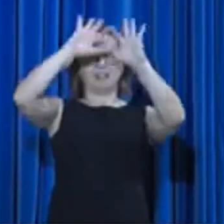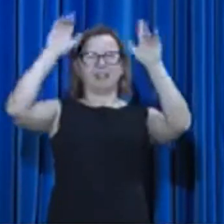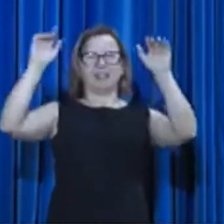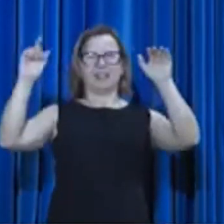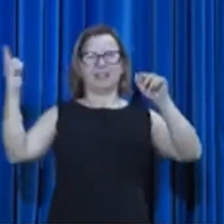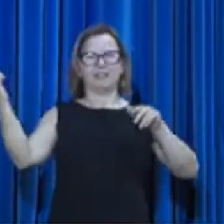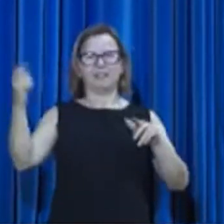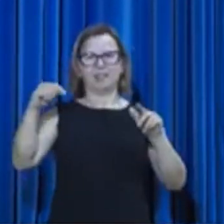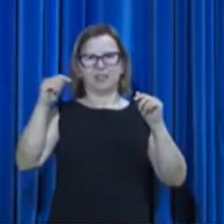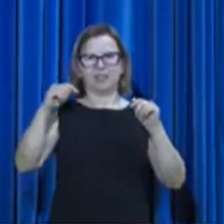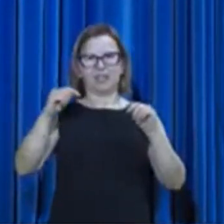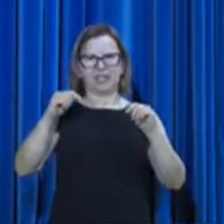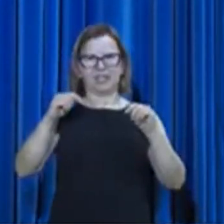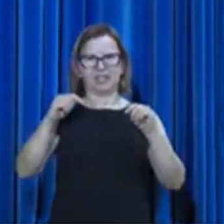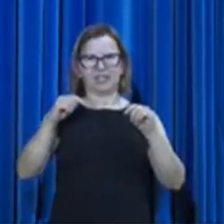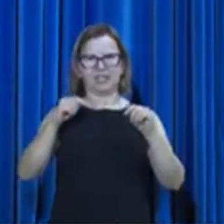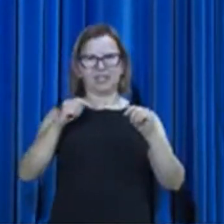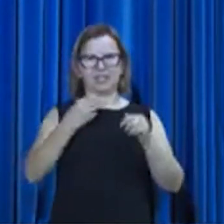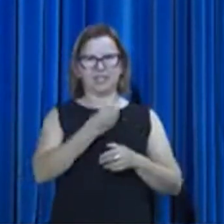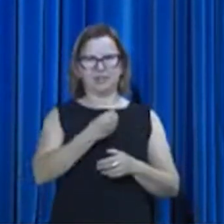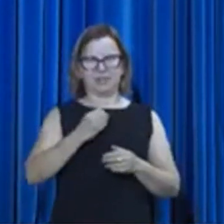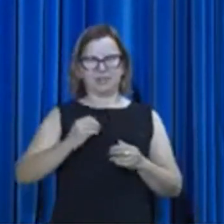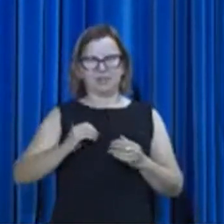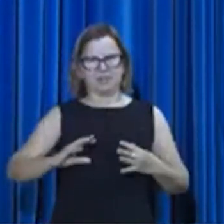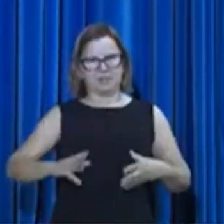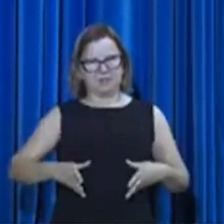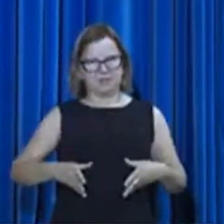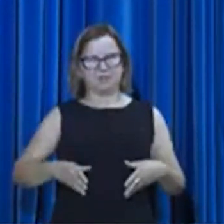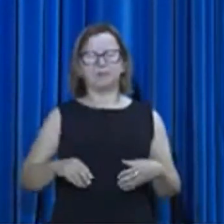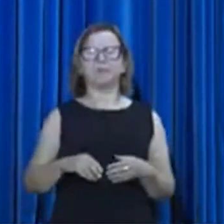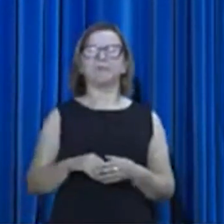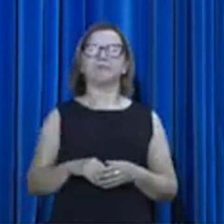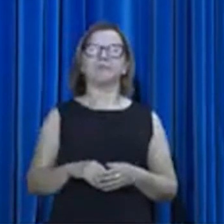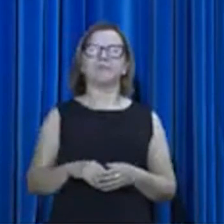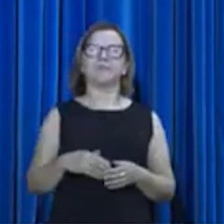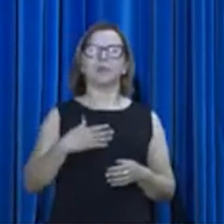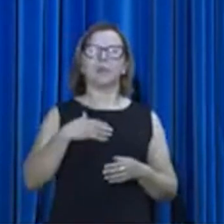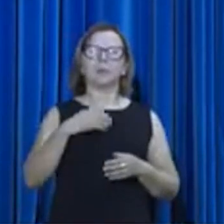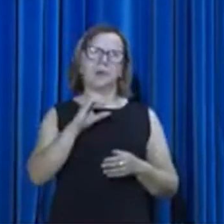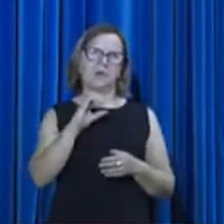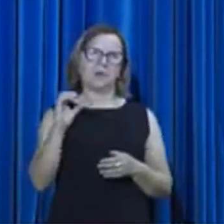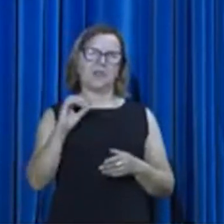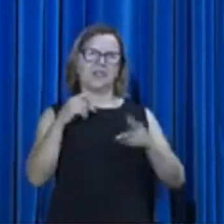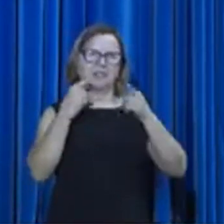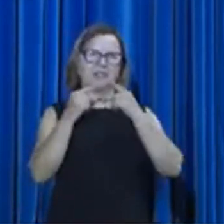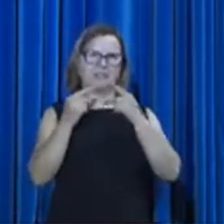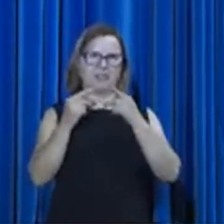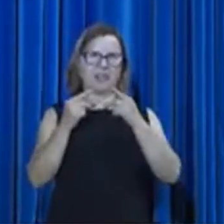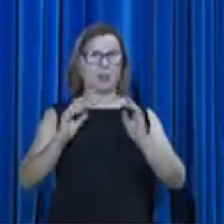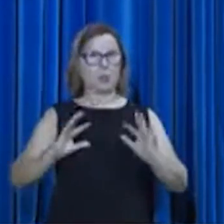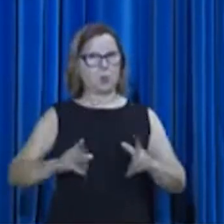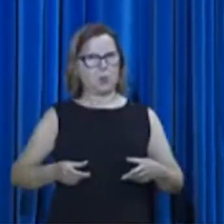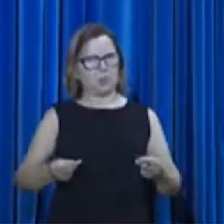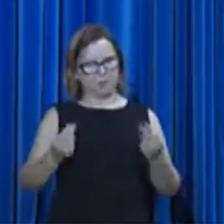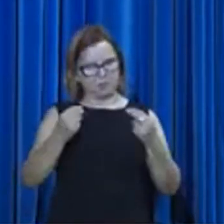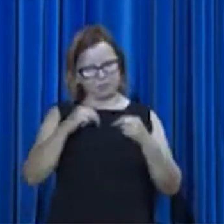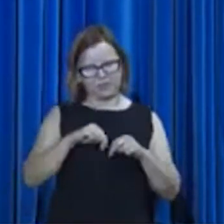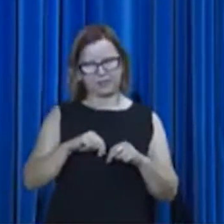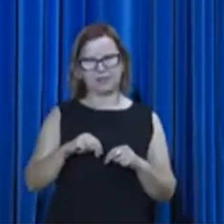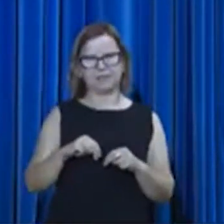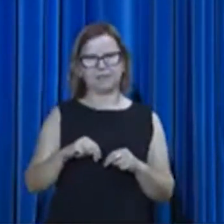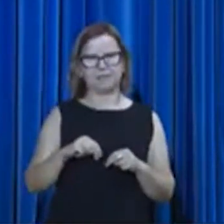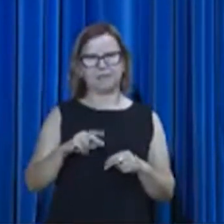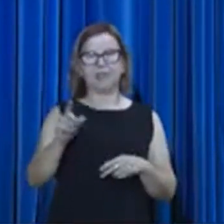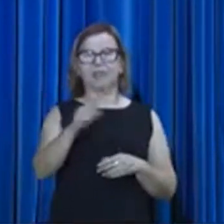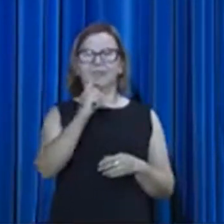carne, o nosso corpo. Meu cunhado que diz, é um corpo de humilhação. Nós temos dor de